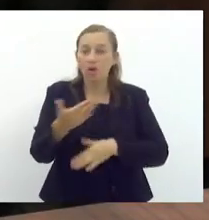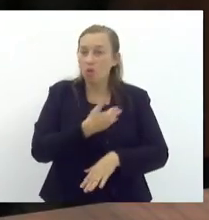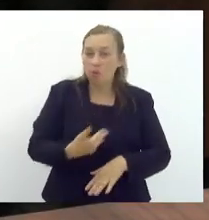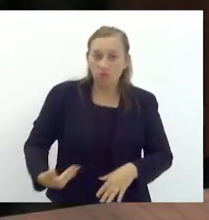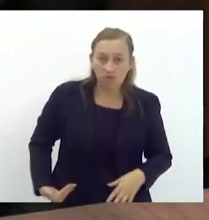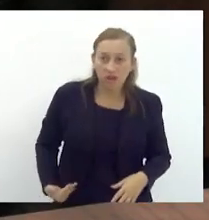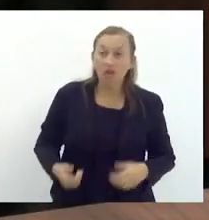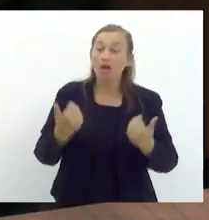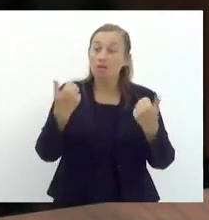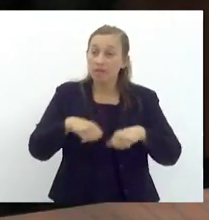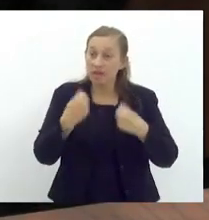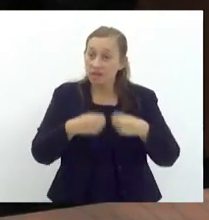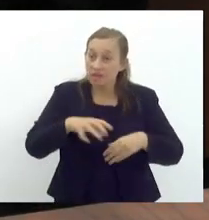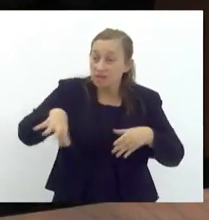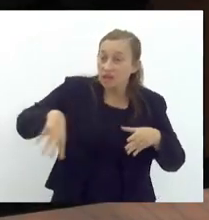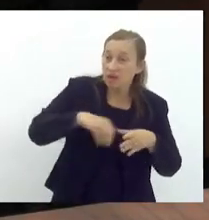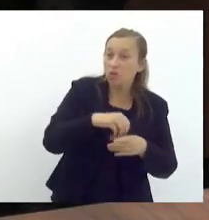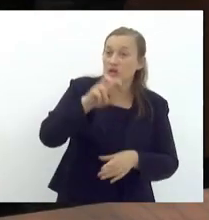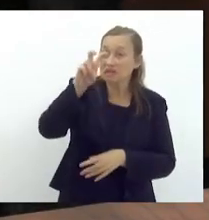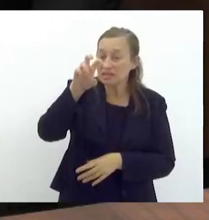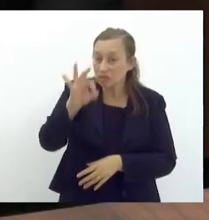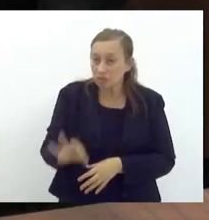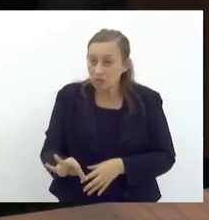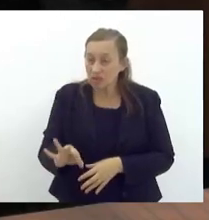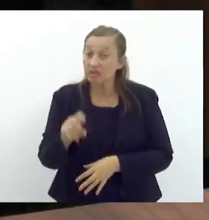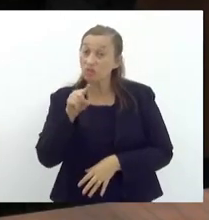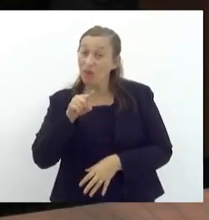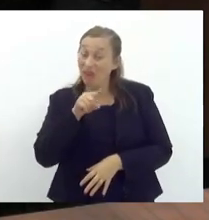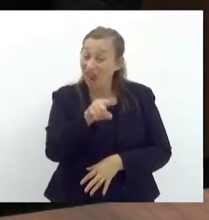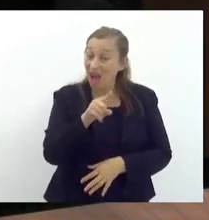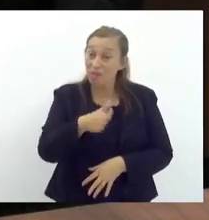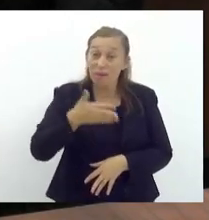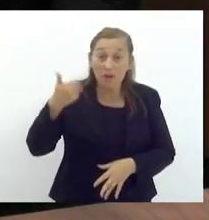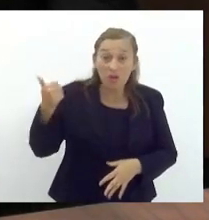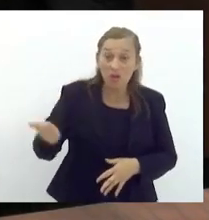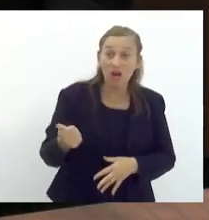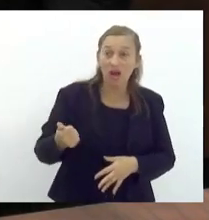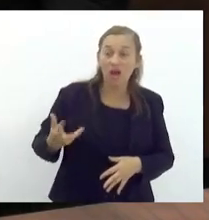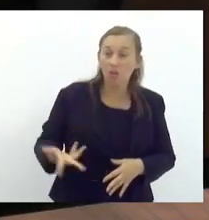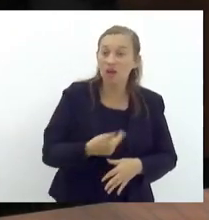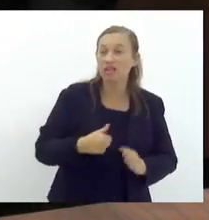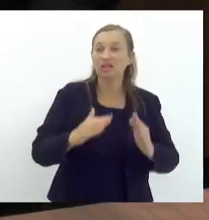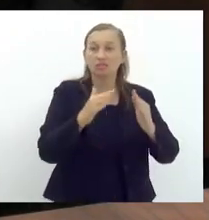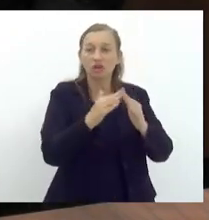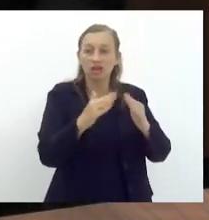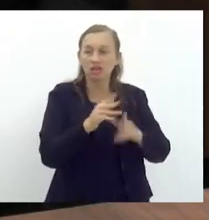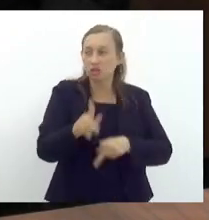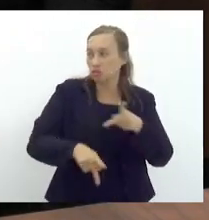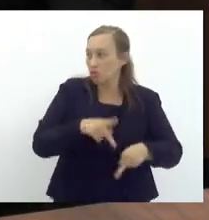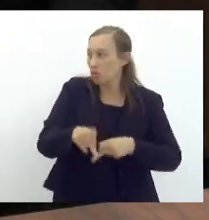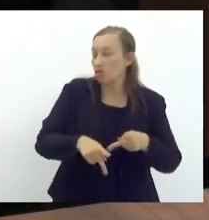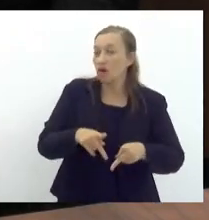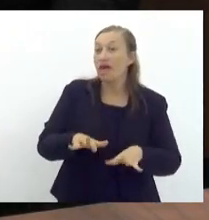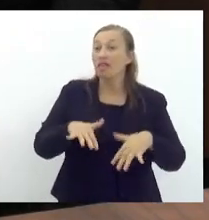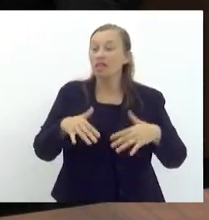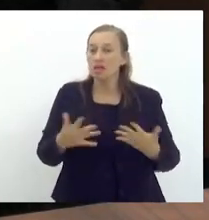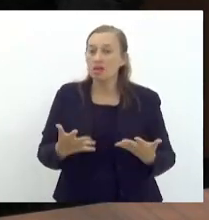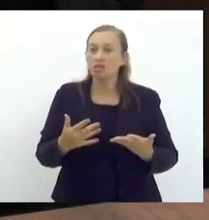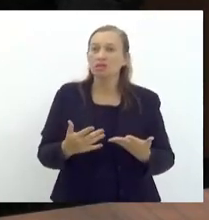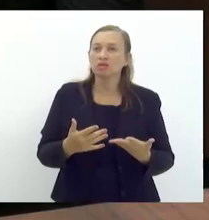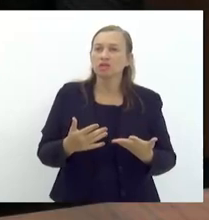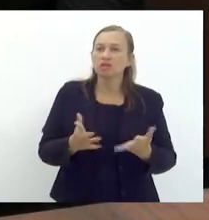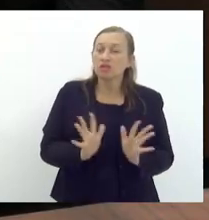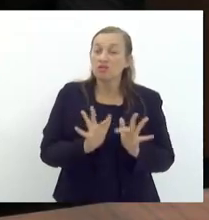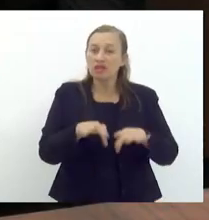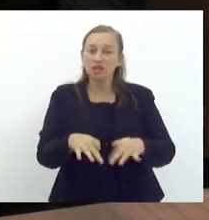tem que botar 5% lá para melhorar as condições de moradia da população além disso a gente